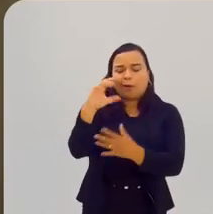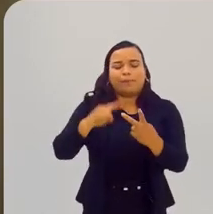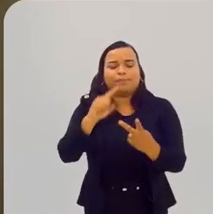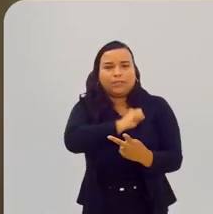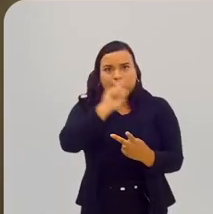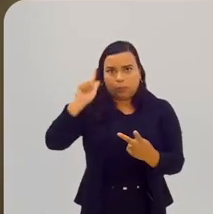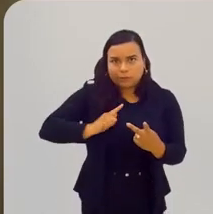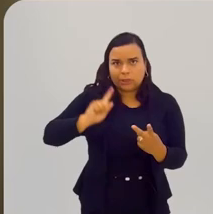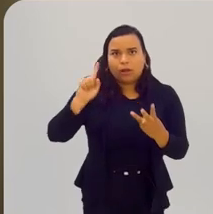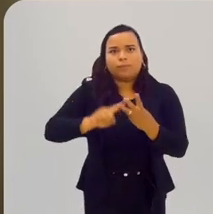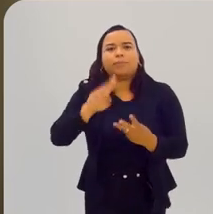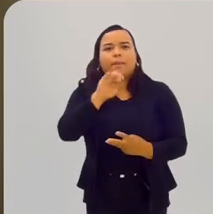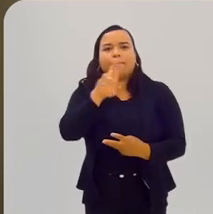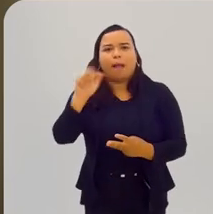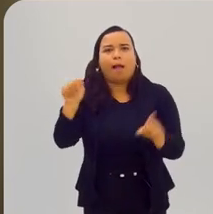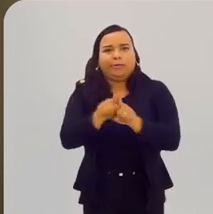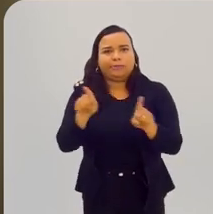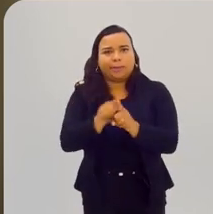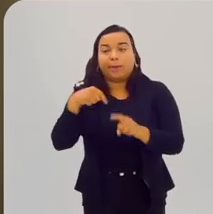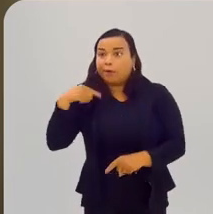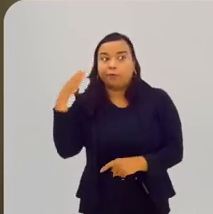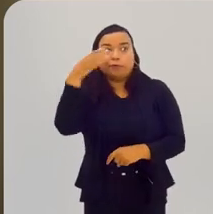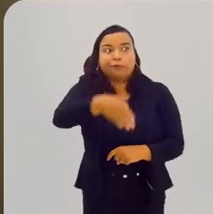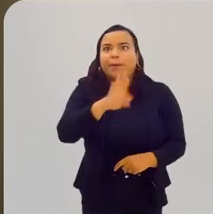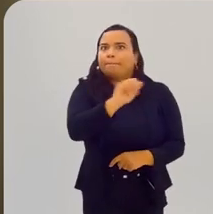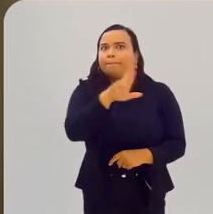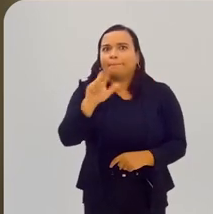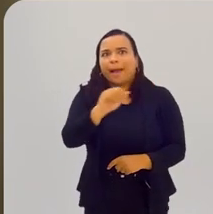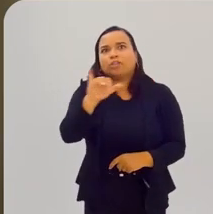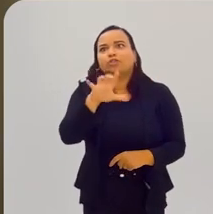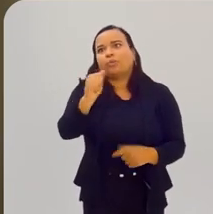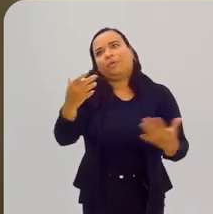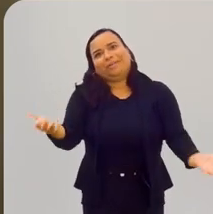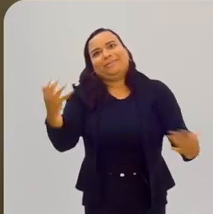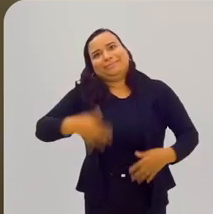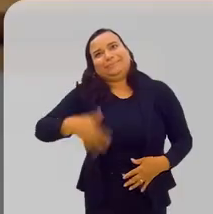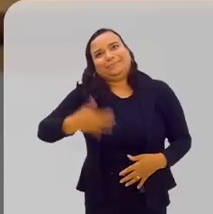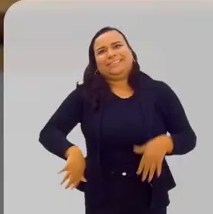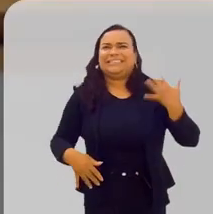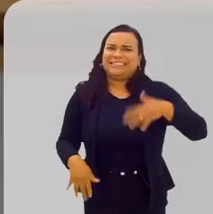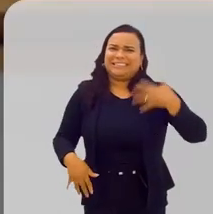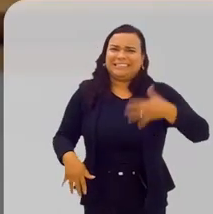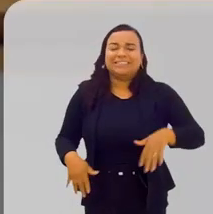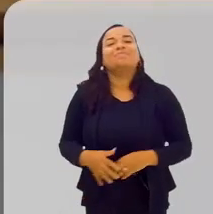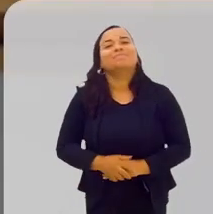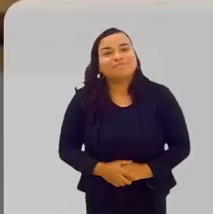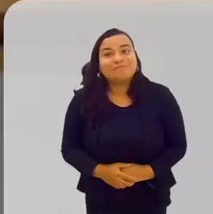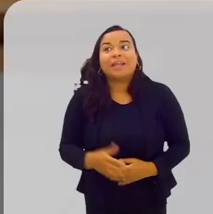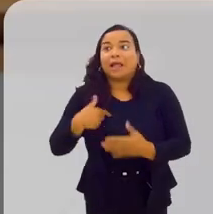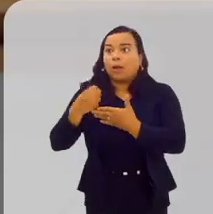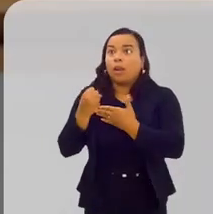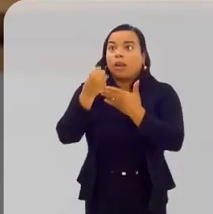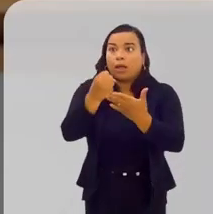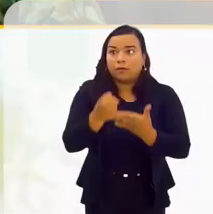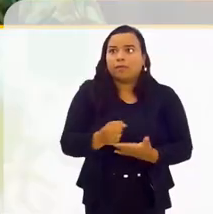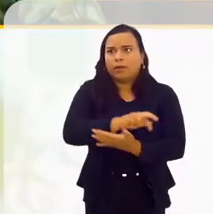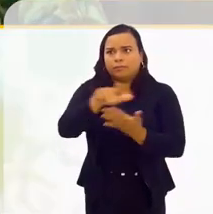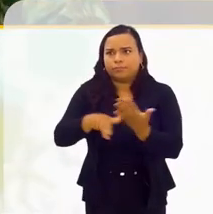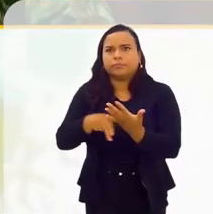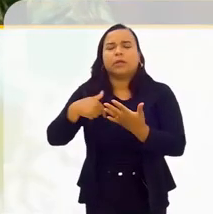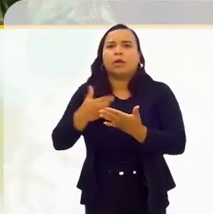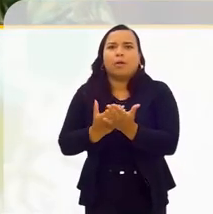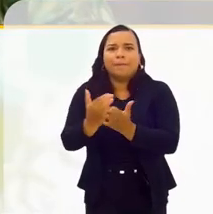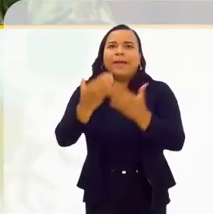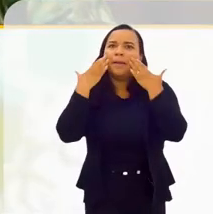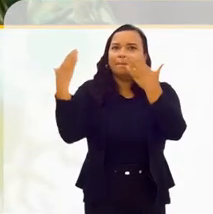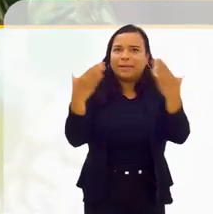em São Gonçalo e na barra eu fui para na Barra da Tijuca E aí levei os meus